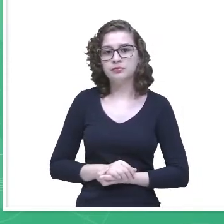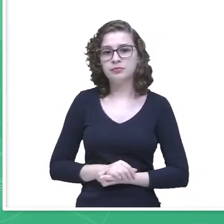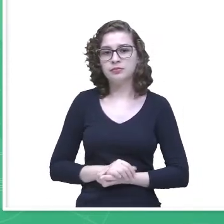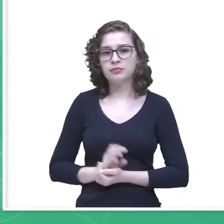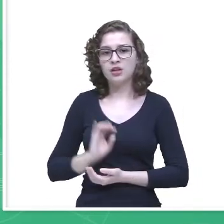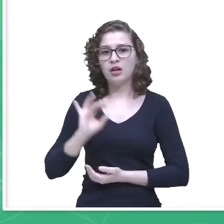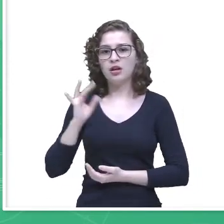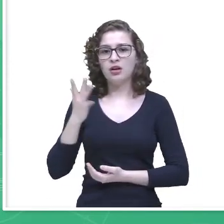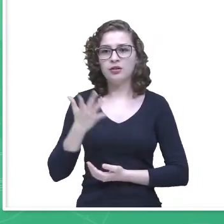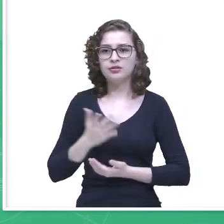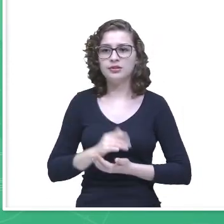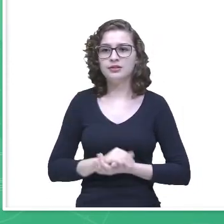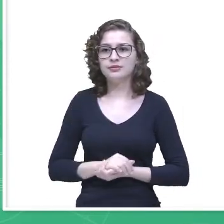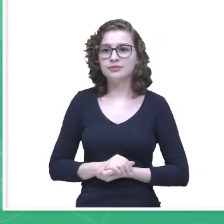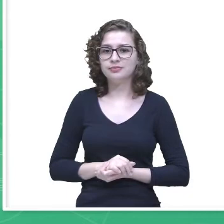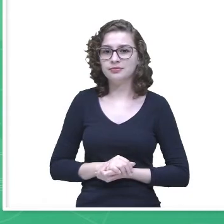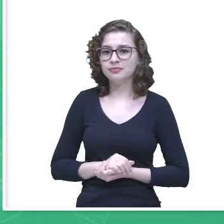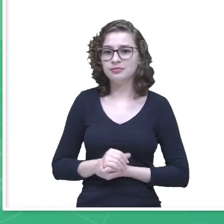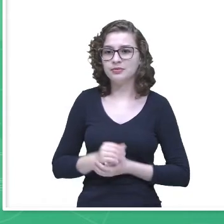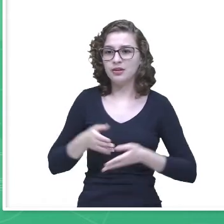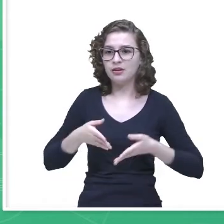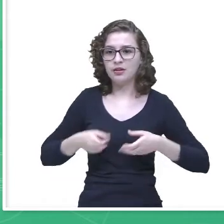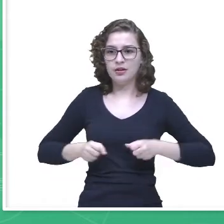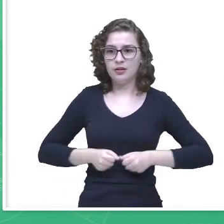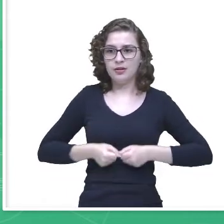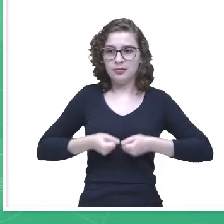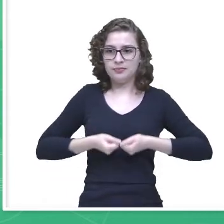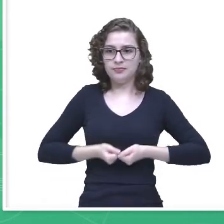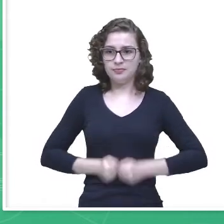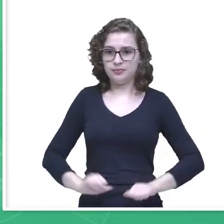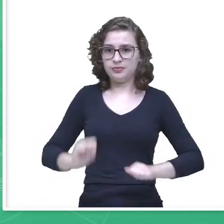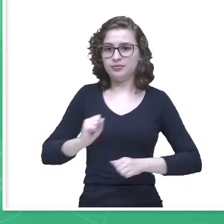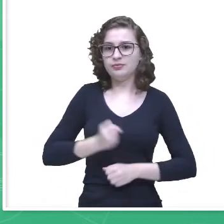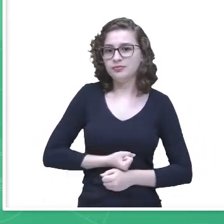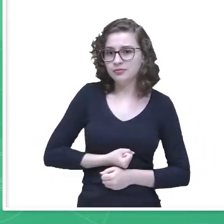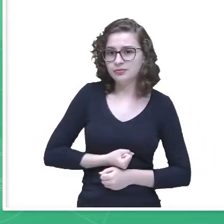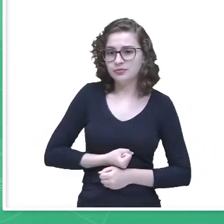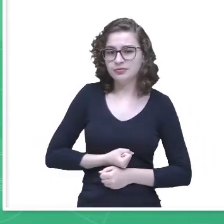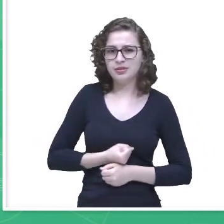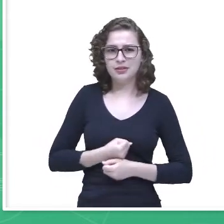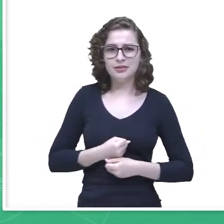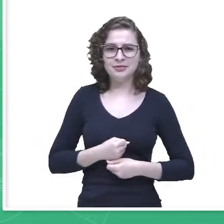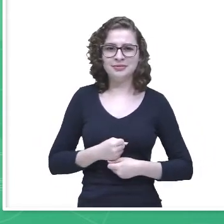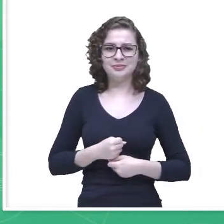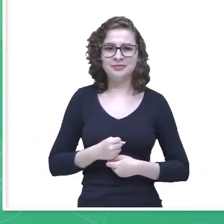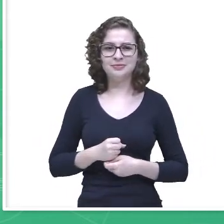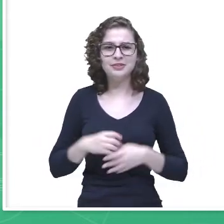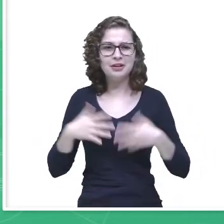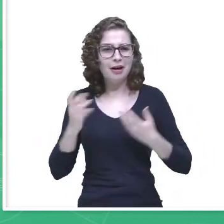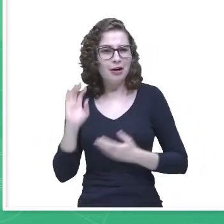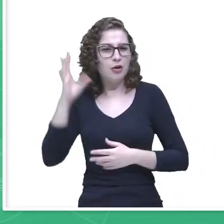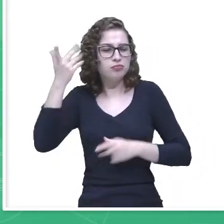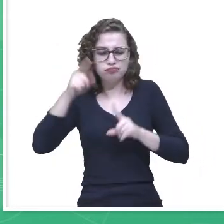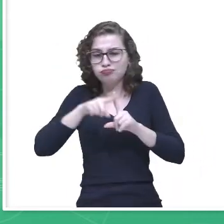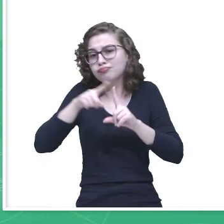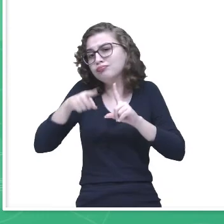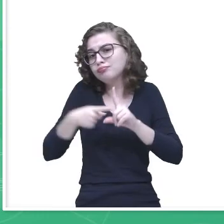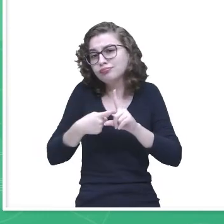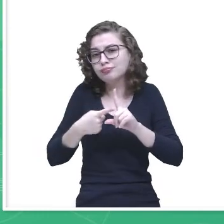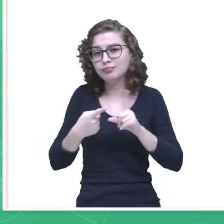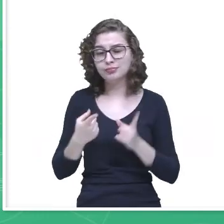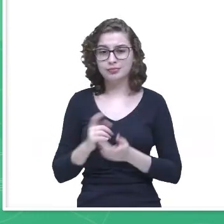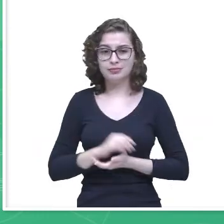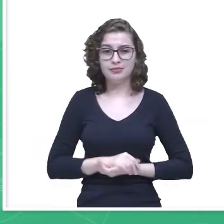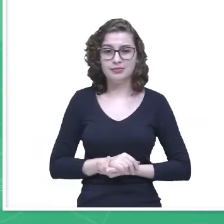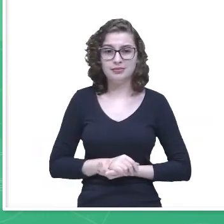acontece um aborto, tá? Não prospera, infelizmente. E acontece, né, das vezes a mulher ficar grávida e